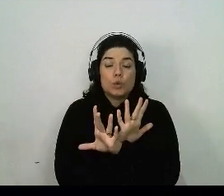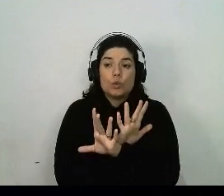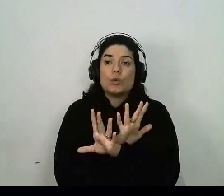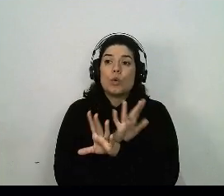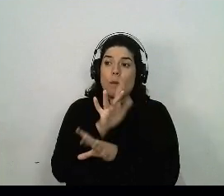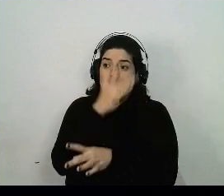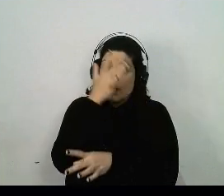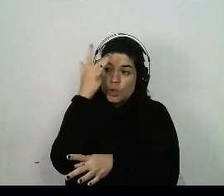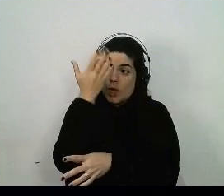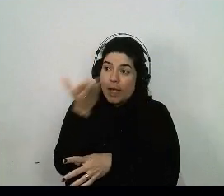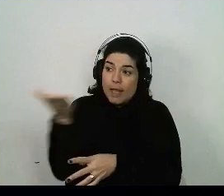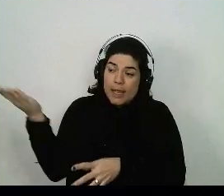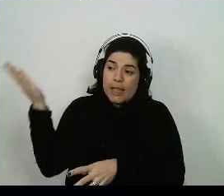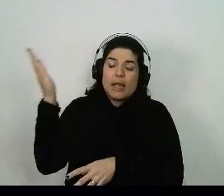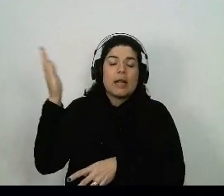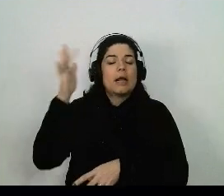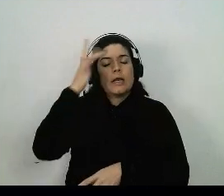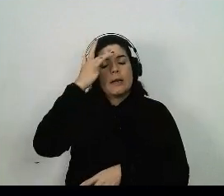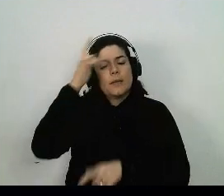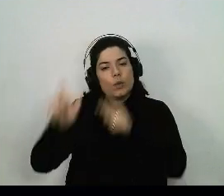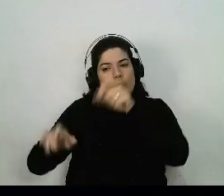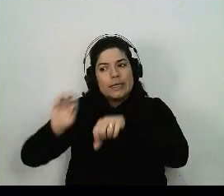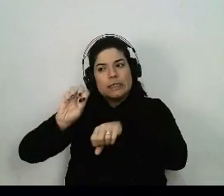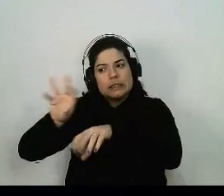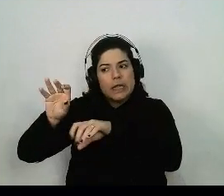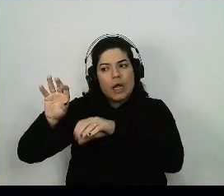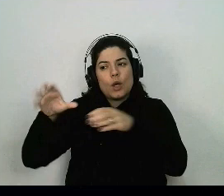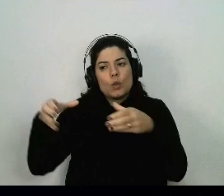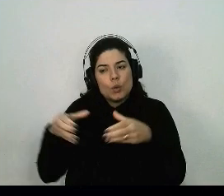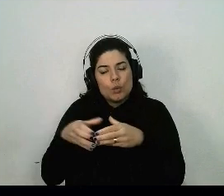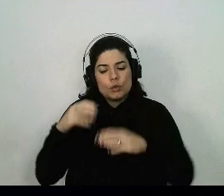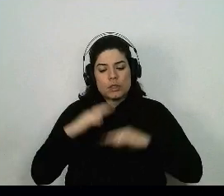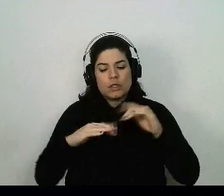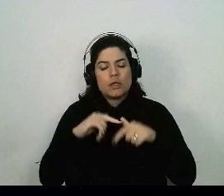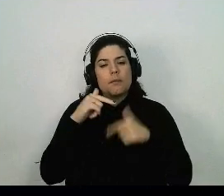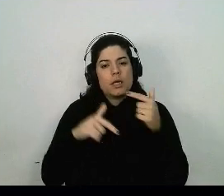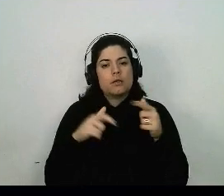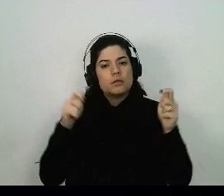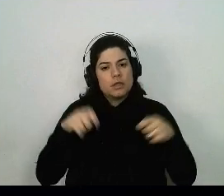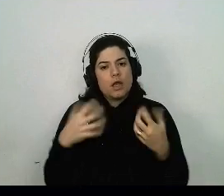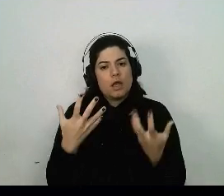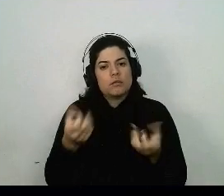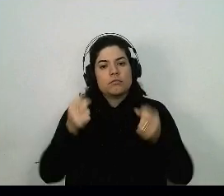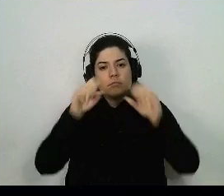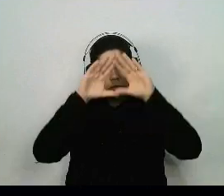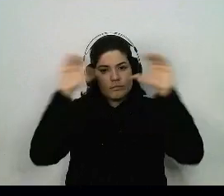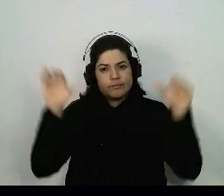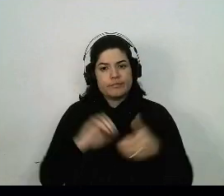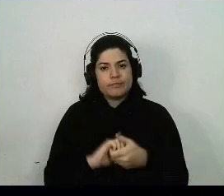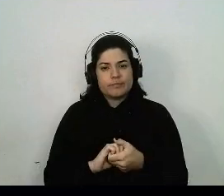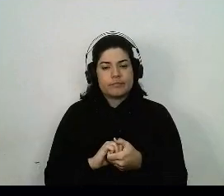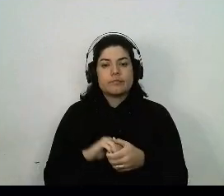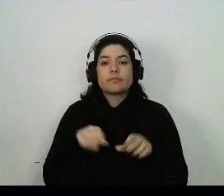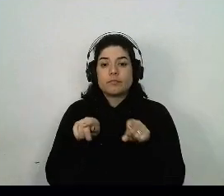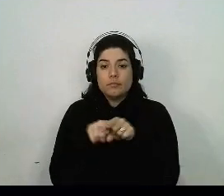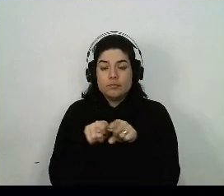time, operação, e também algo que é fundamental nesse framework, que chama Landing Zone. Landing Zone